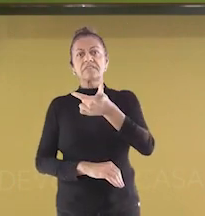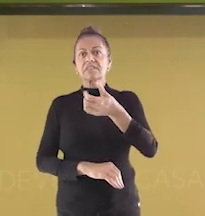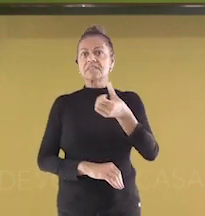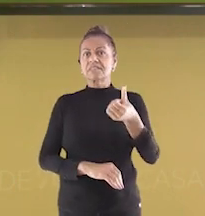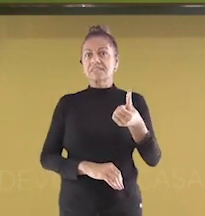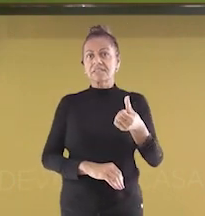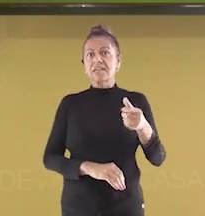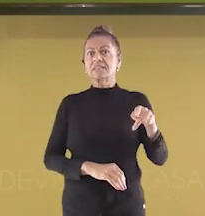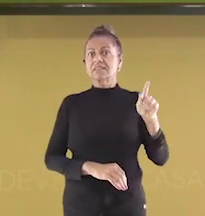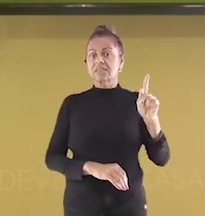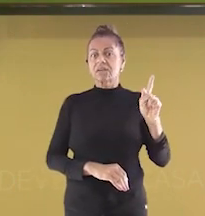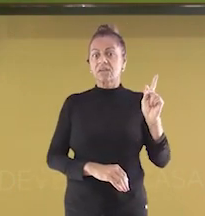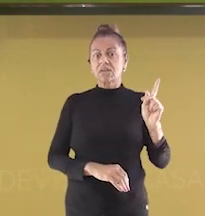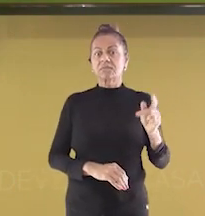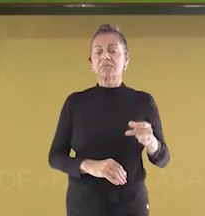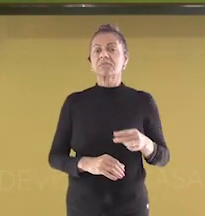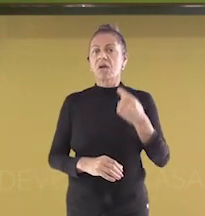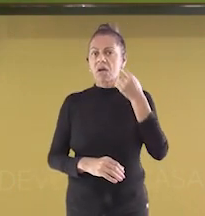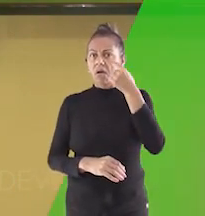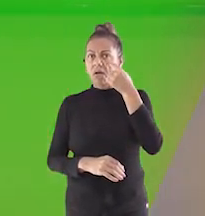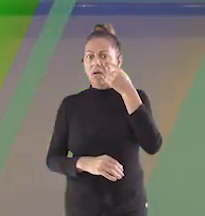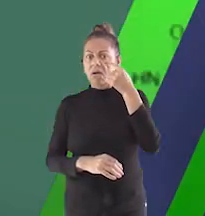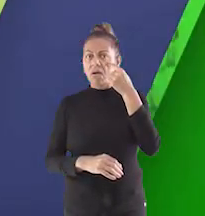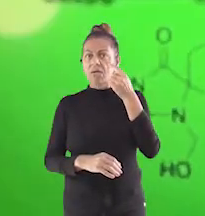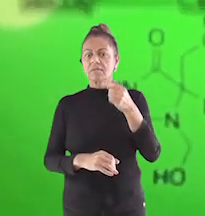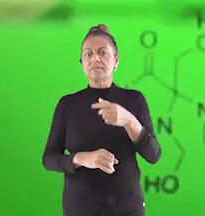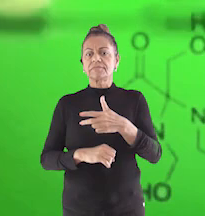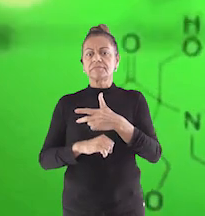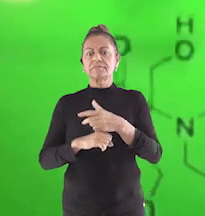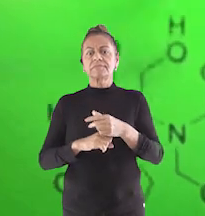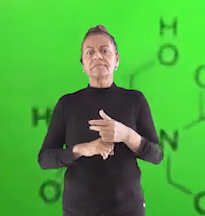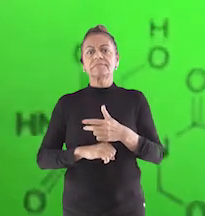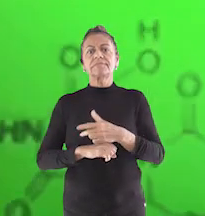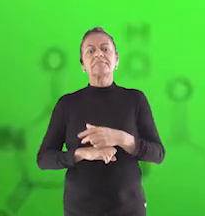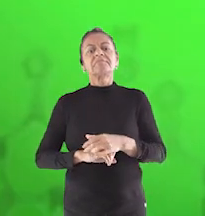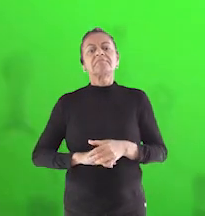quilômetros de altura, além de outros 3 vulcões.